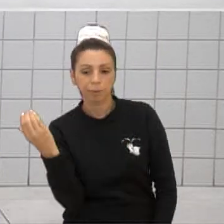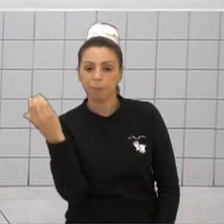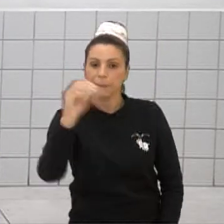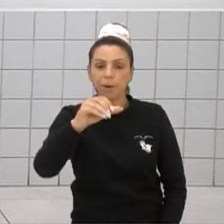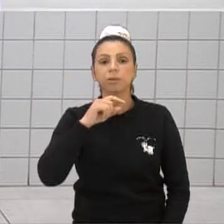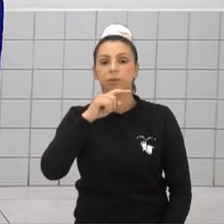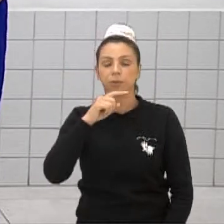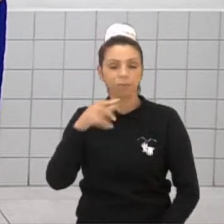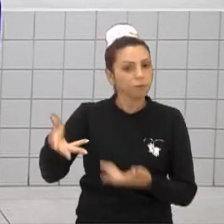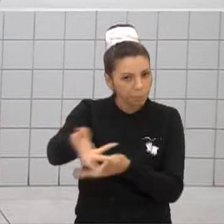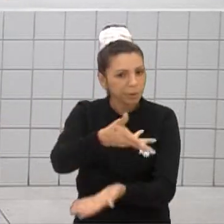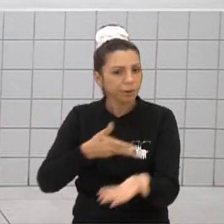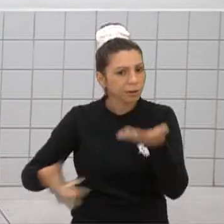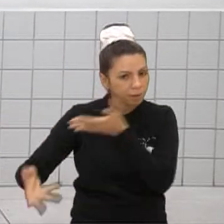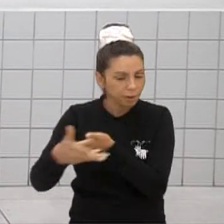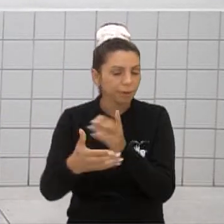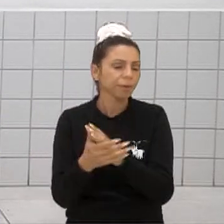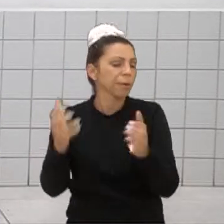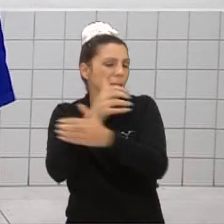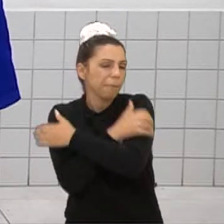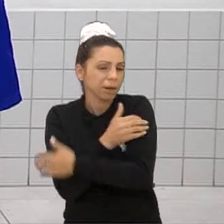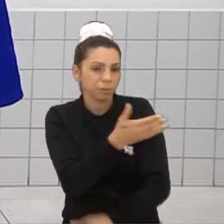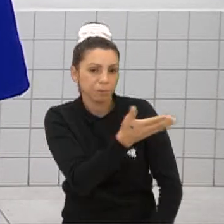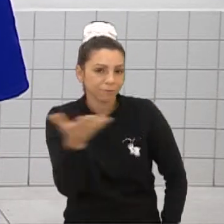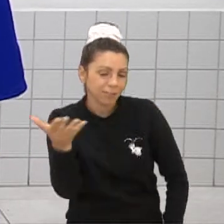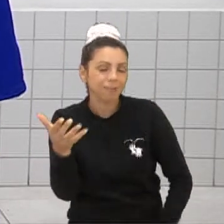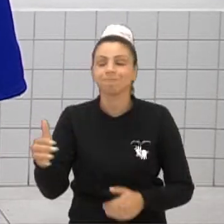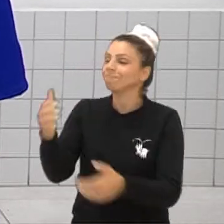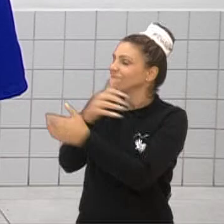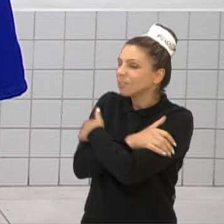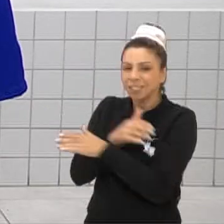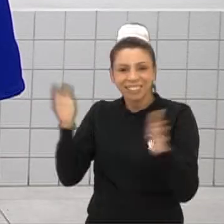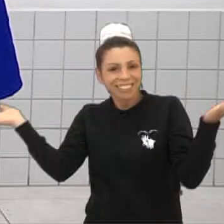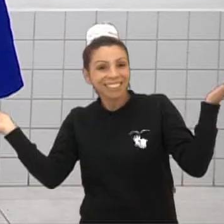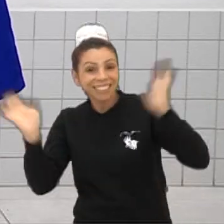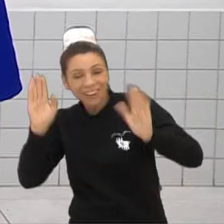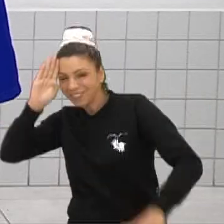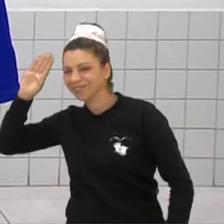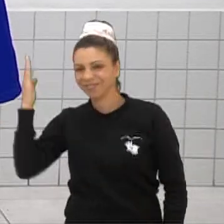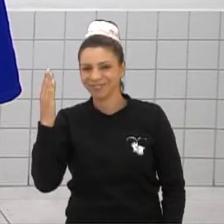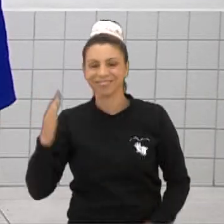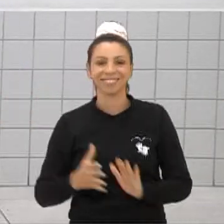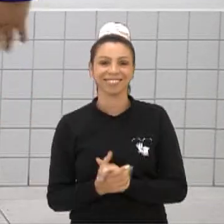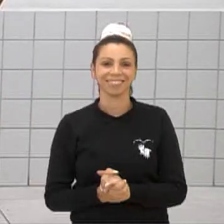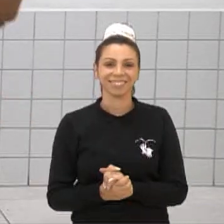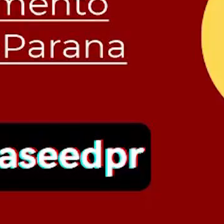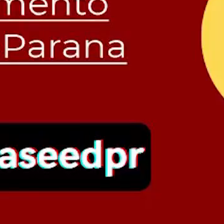lá e vamos interagindo. Gente, um abraço para vocês. Aquele abraço, gente. Tchau! Até!